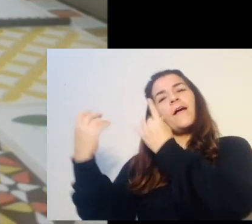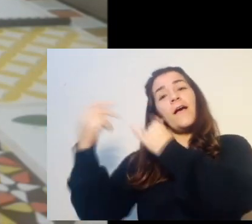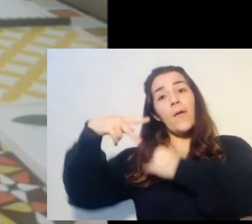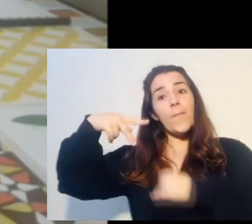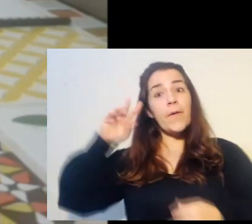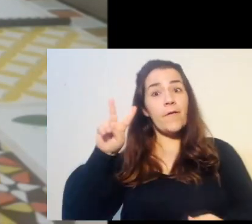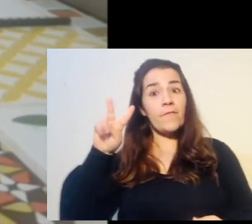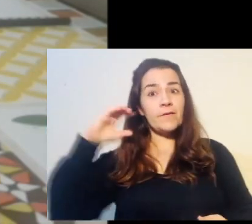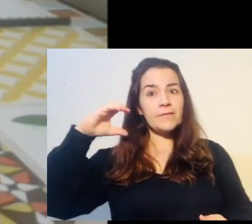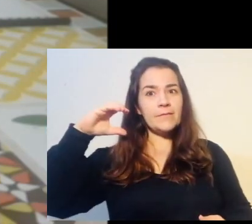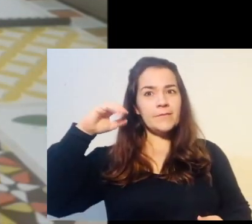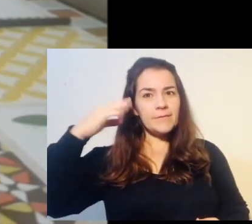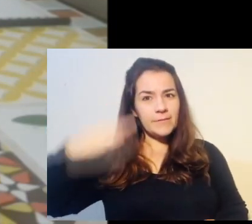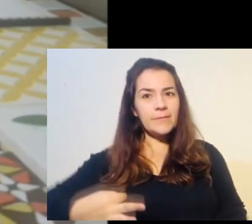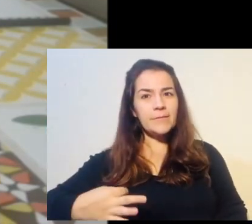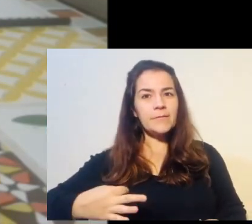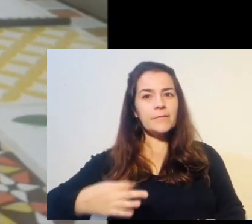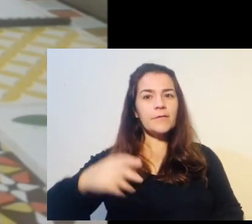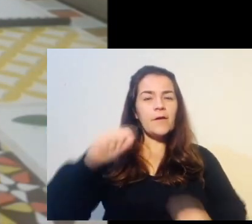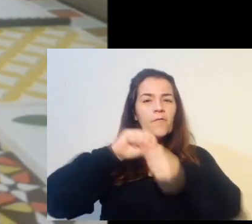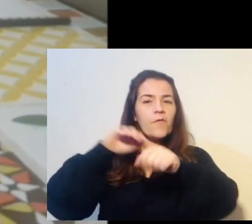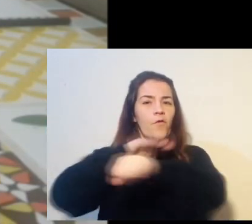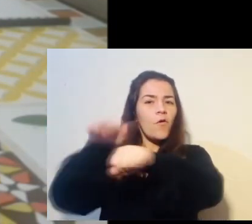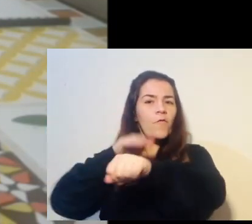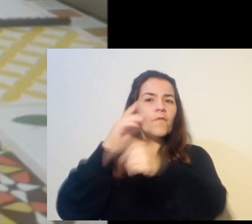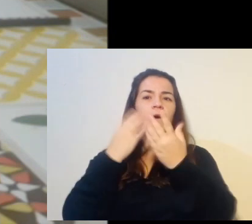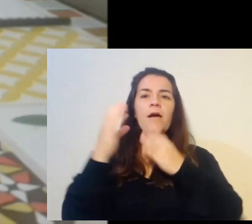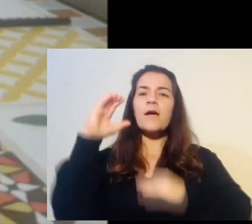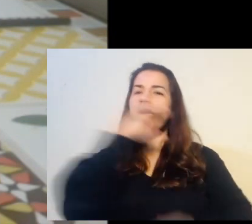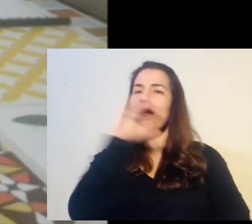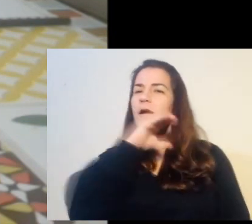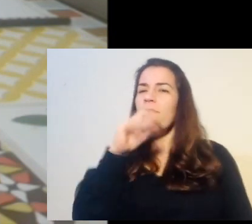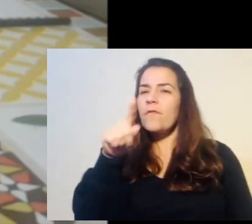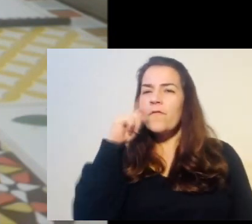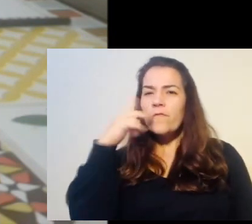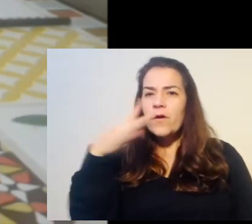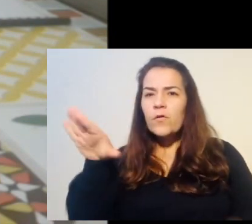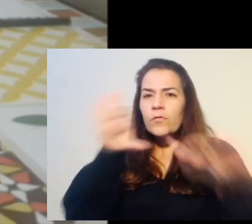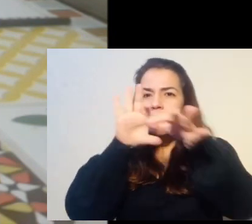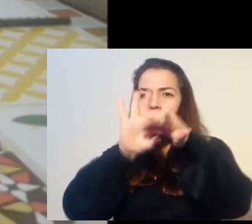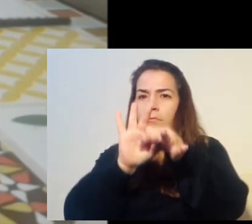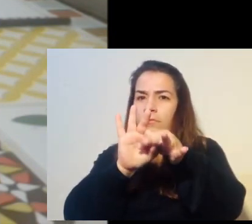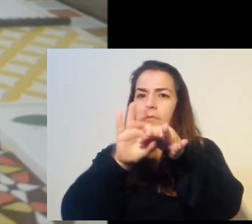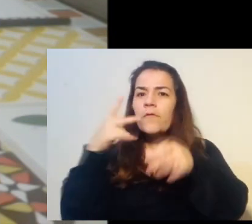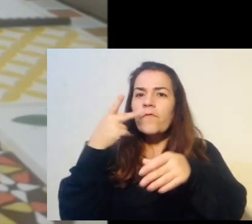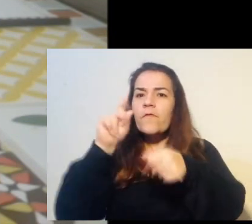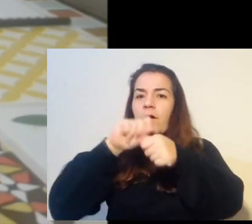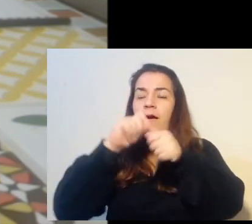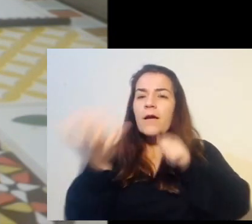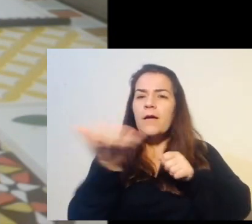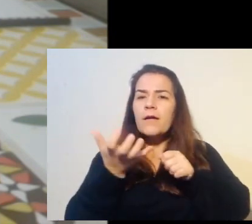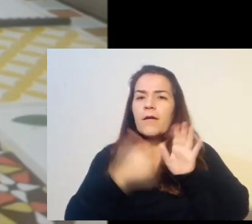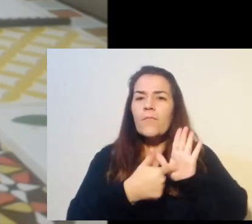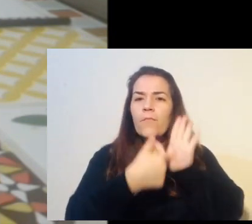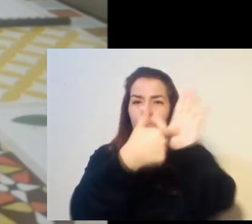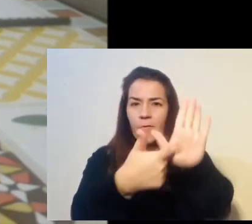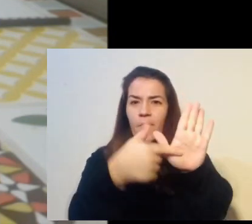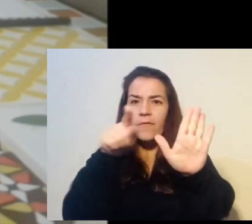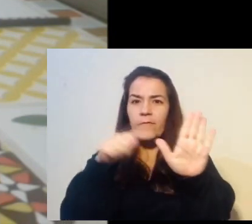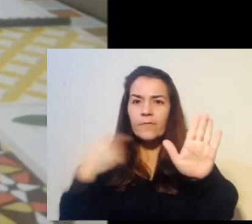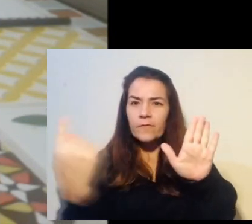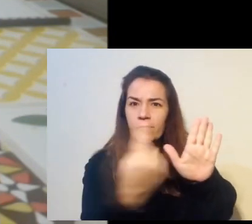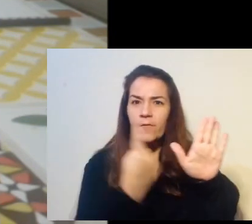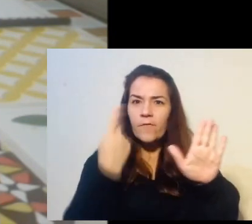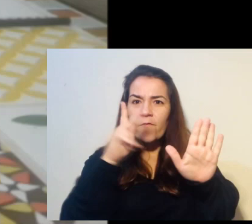PVC, certo? Só uma conversinha rápida, a gente viu toda a contextualização, né? Mas eu queria mostrar também